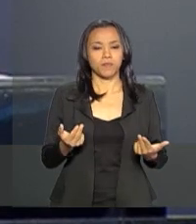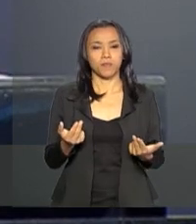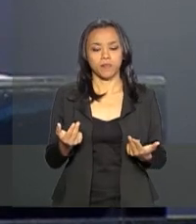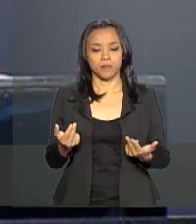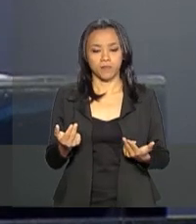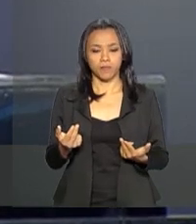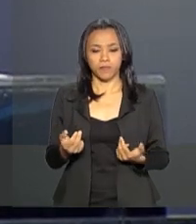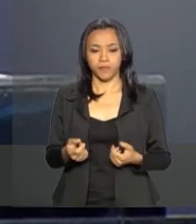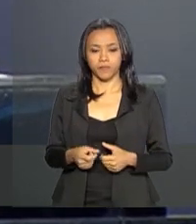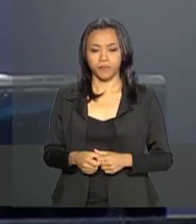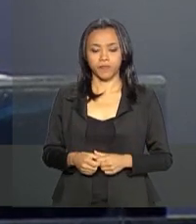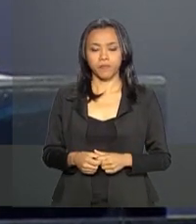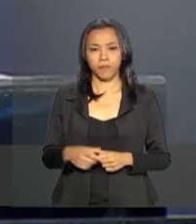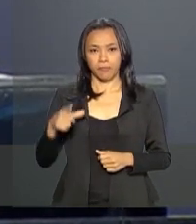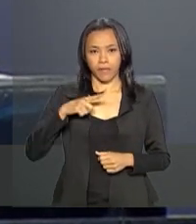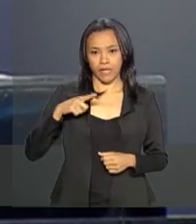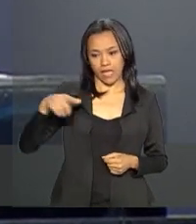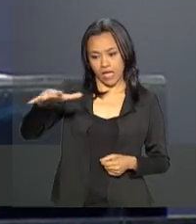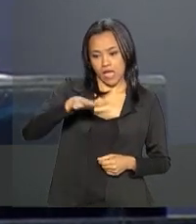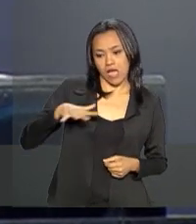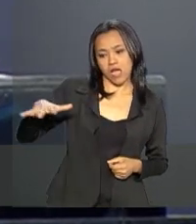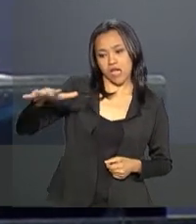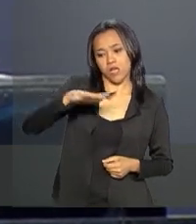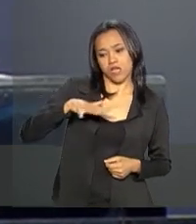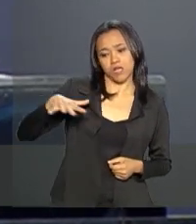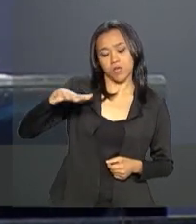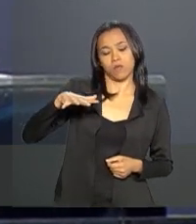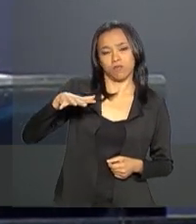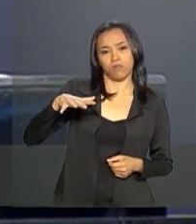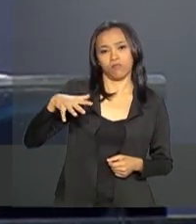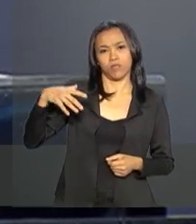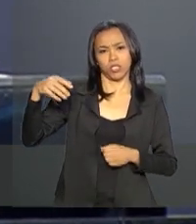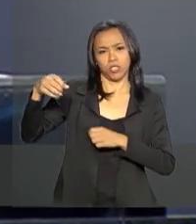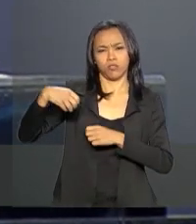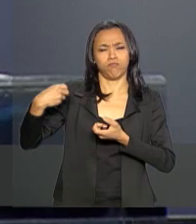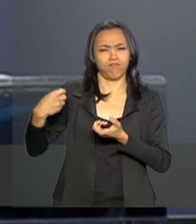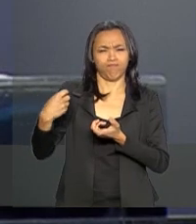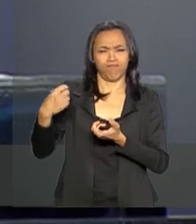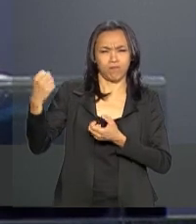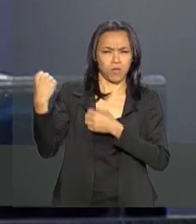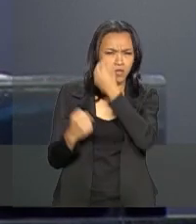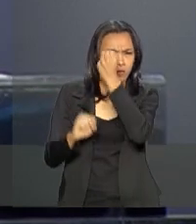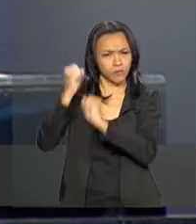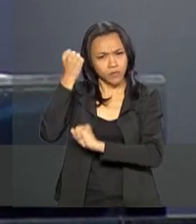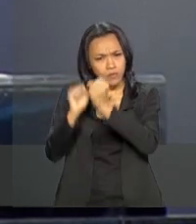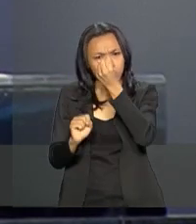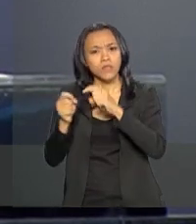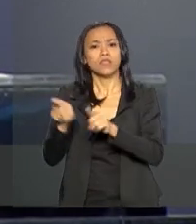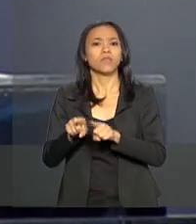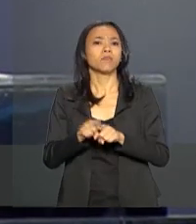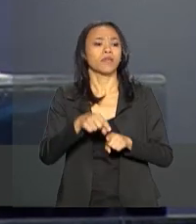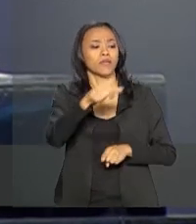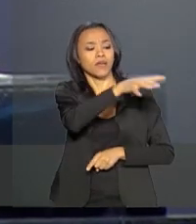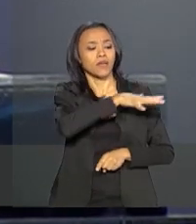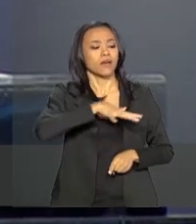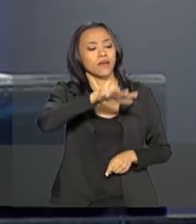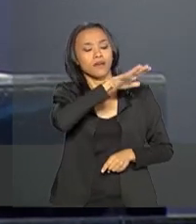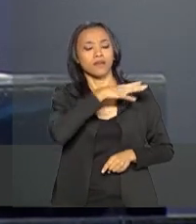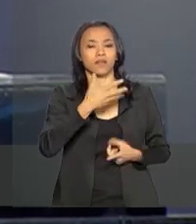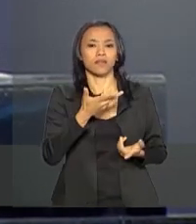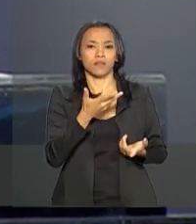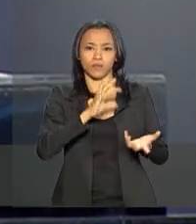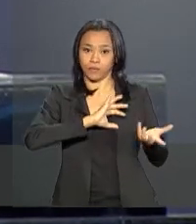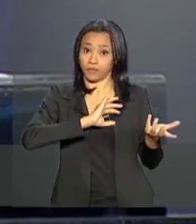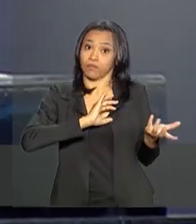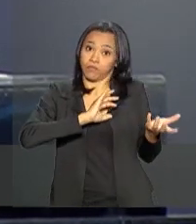entre o setor produtivo e o Congresso Nacional, e naturalmente por nosso intermédio, meu,